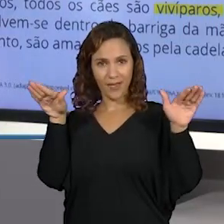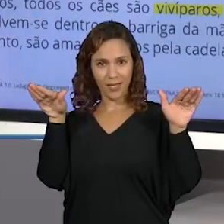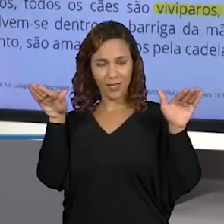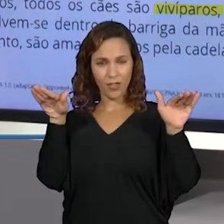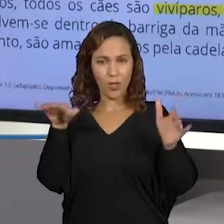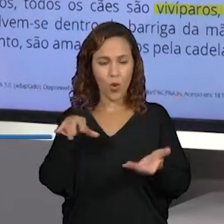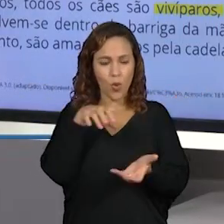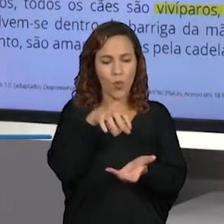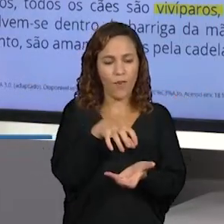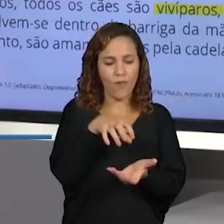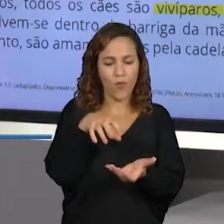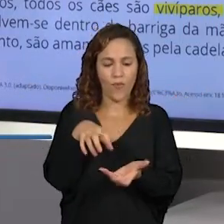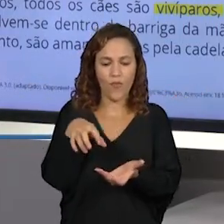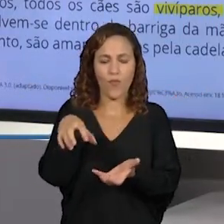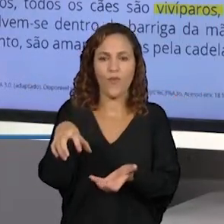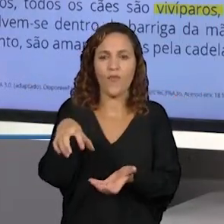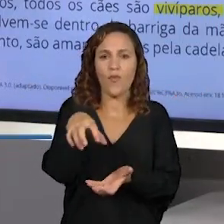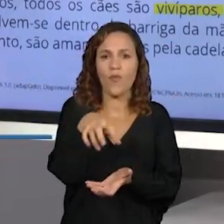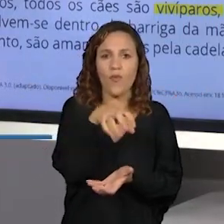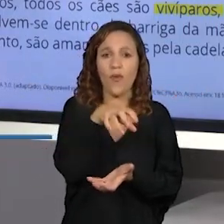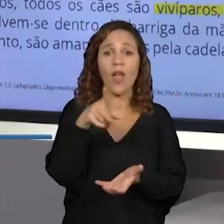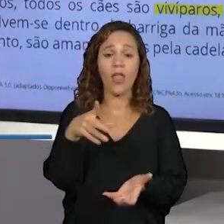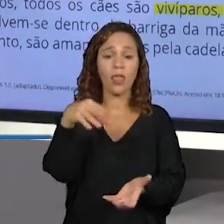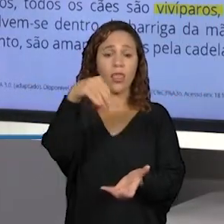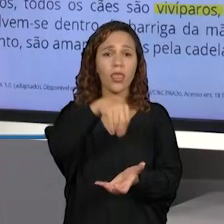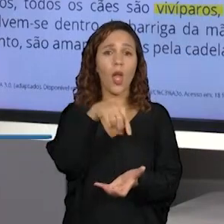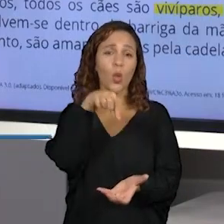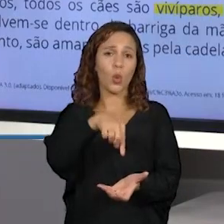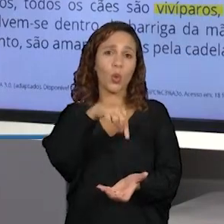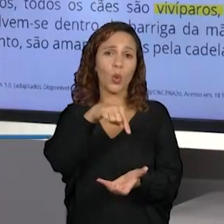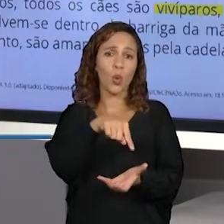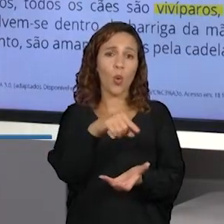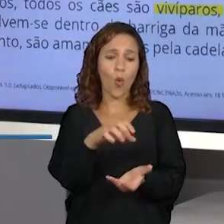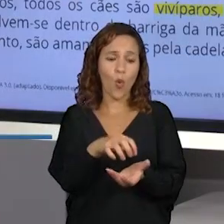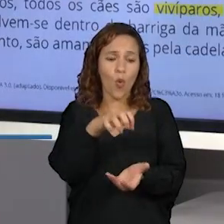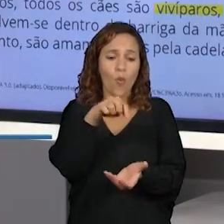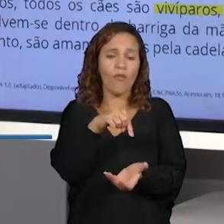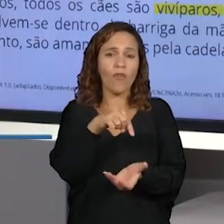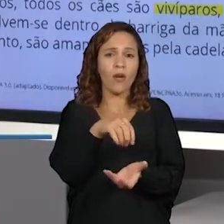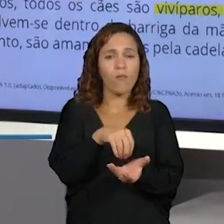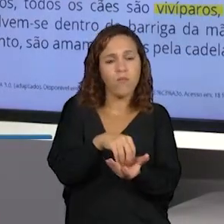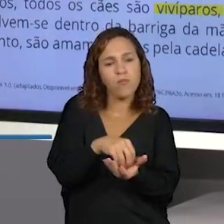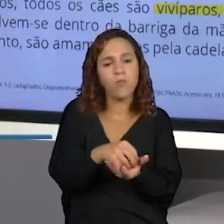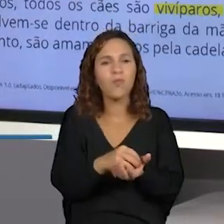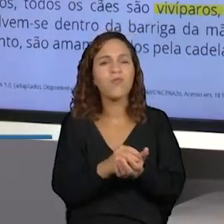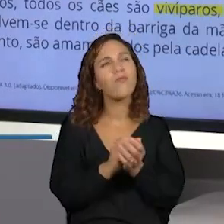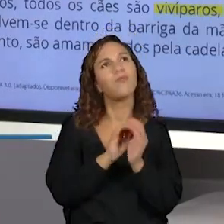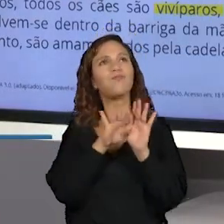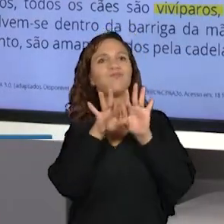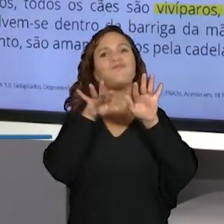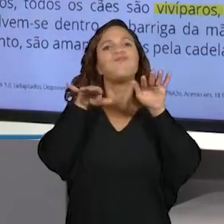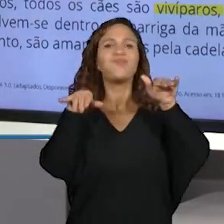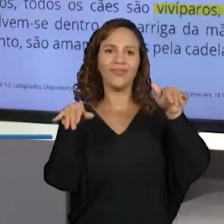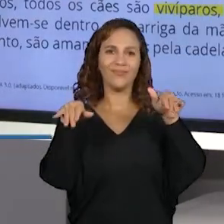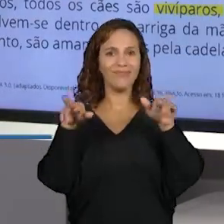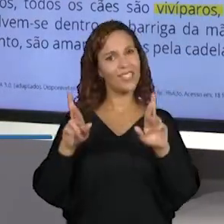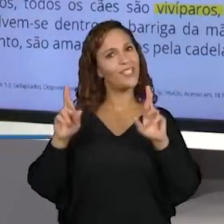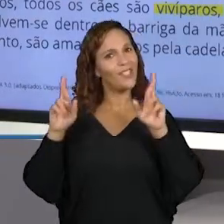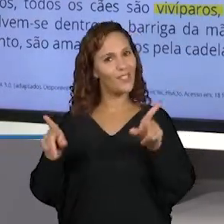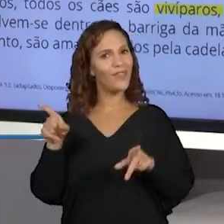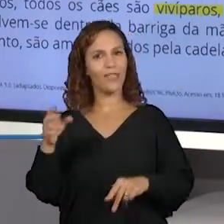diz que um animal é vivíparo é porque e o bebêzinho se desenvolve dentro da barriga da mãe